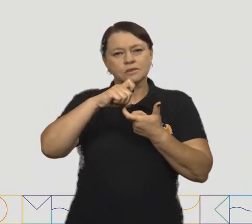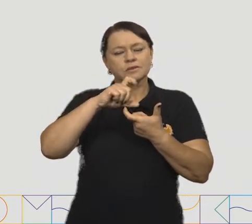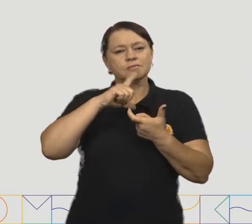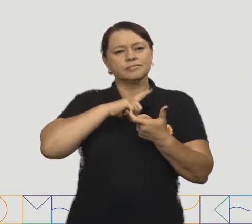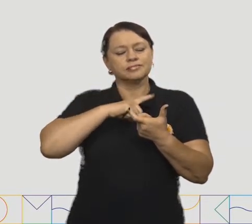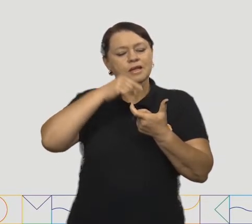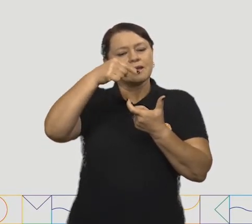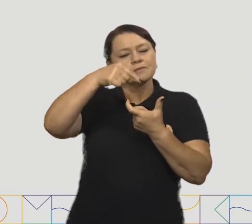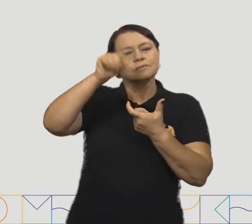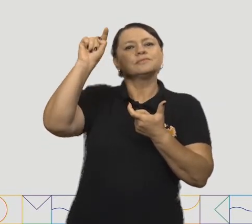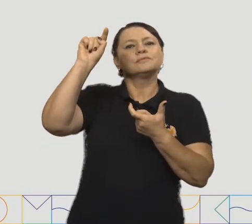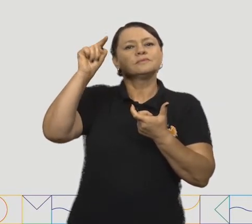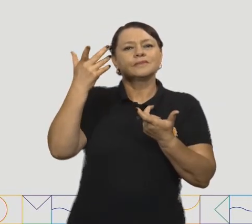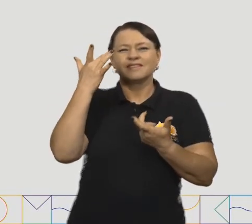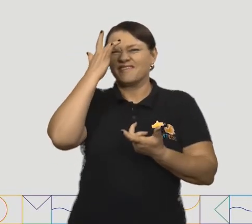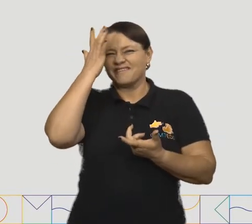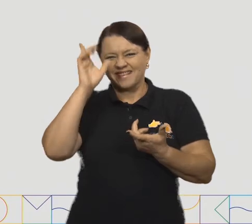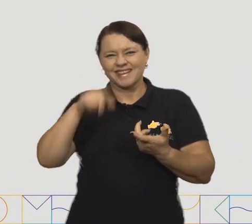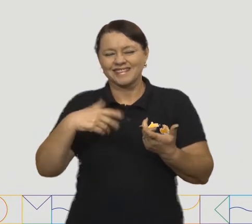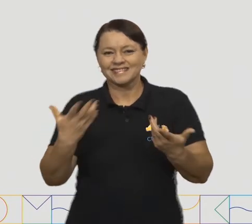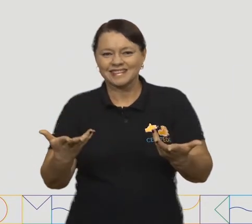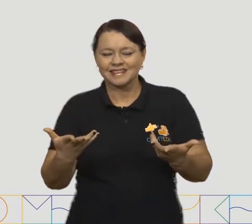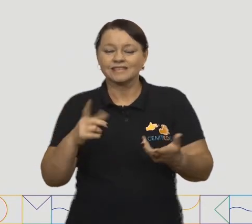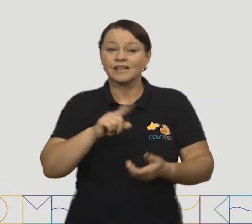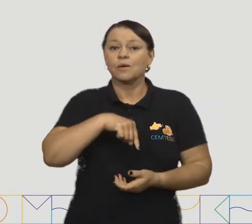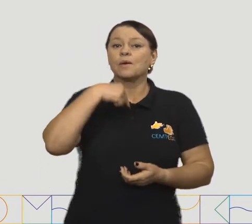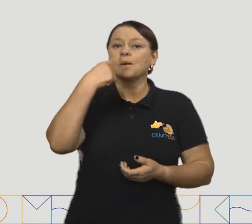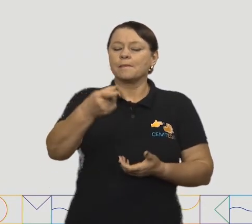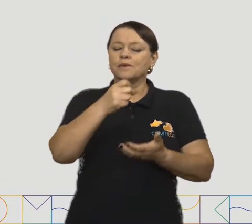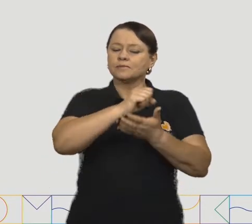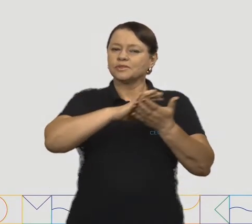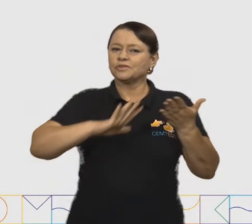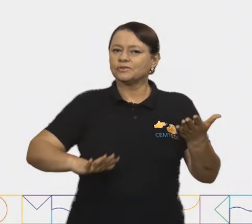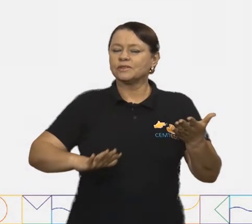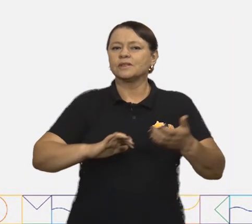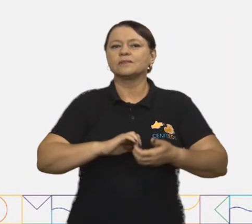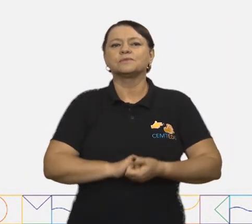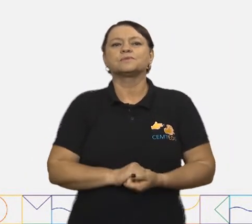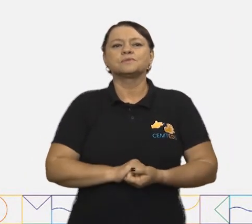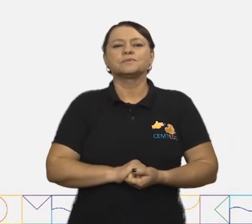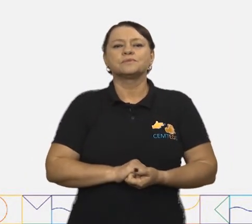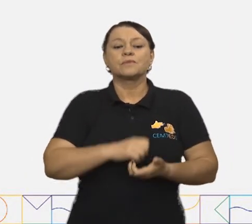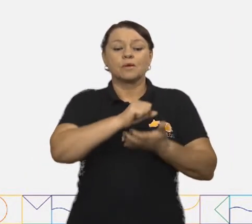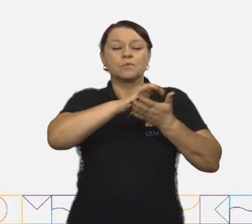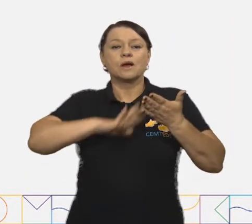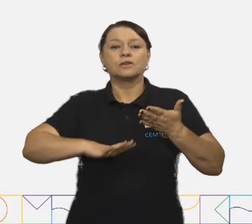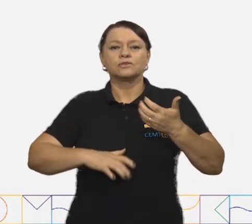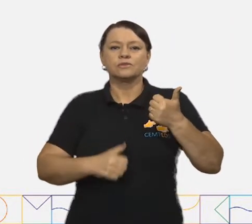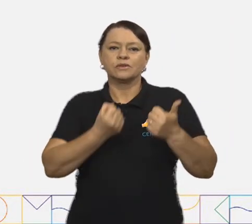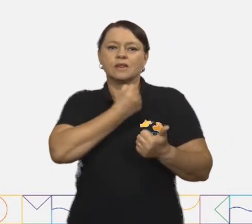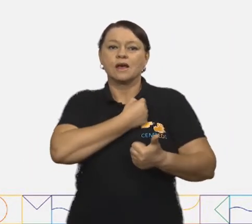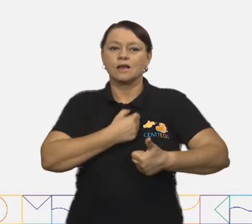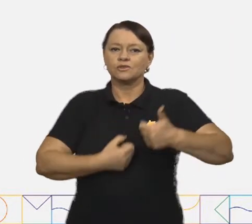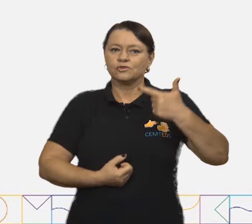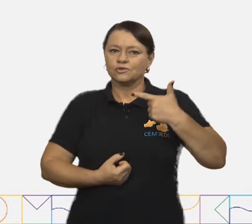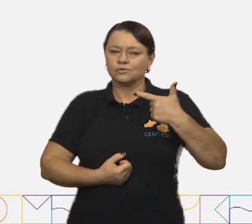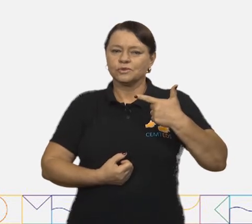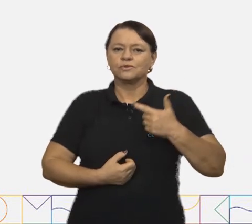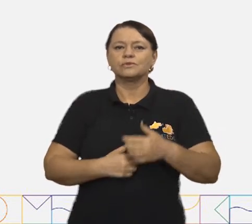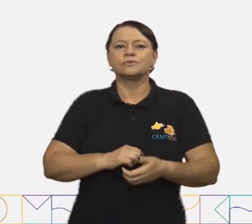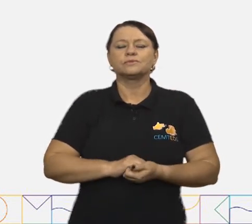acentuadas. Ufa, te dei um alívio agora, né? Terminamos então aqui as classificações.